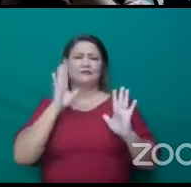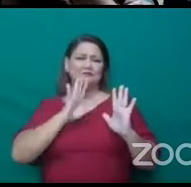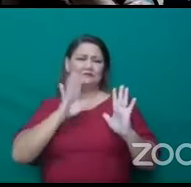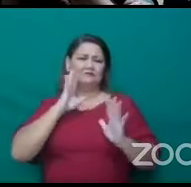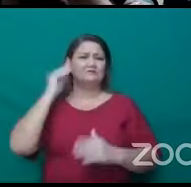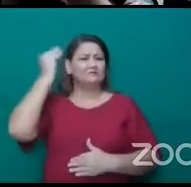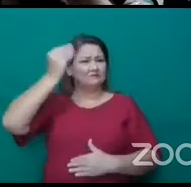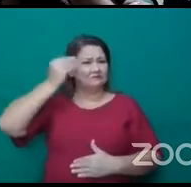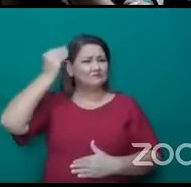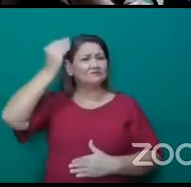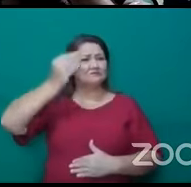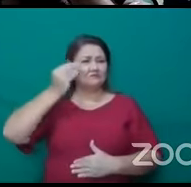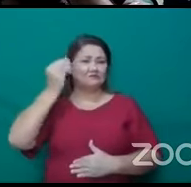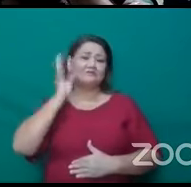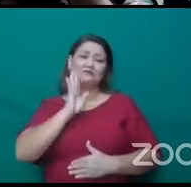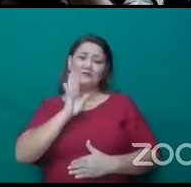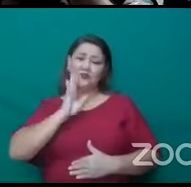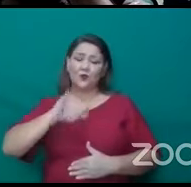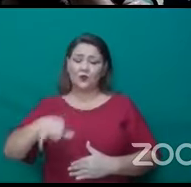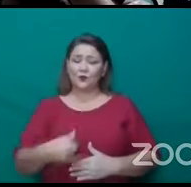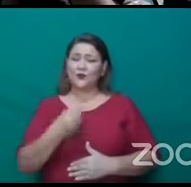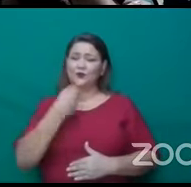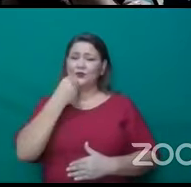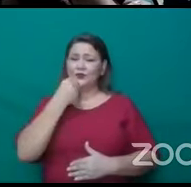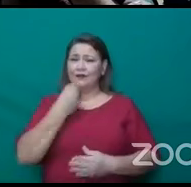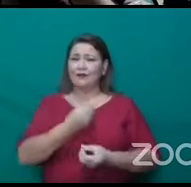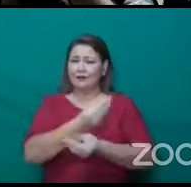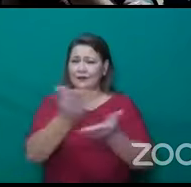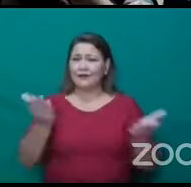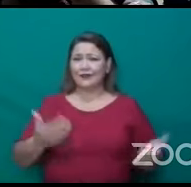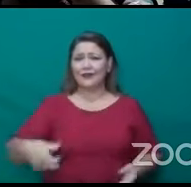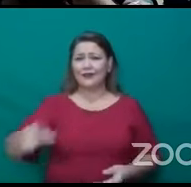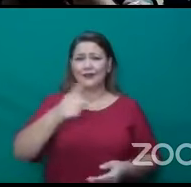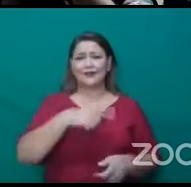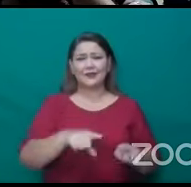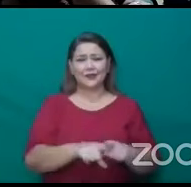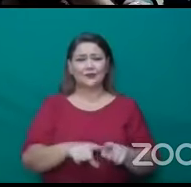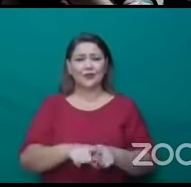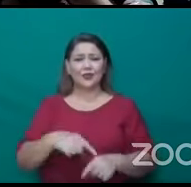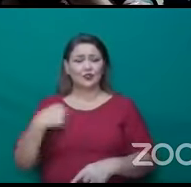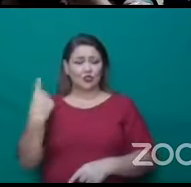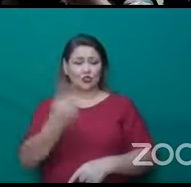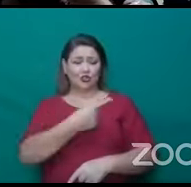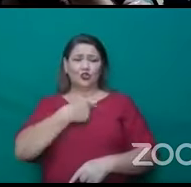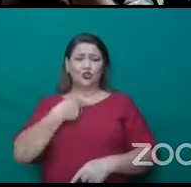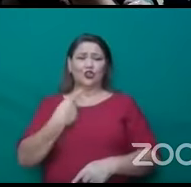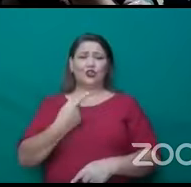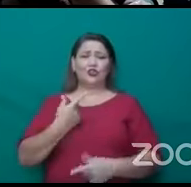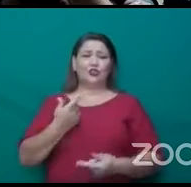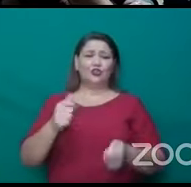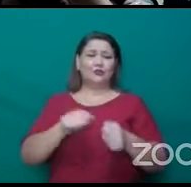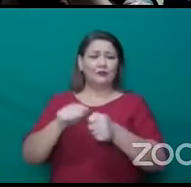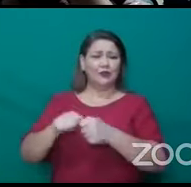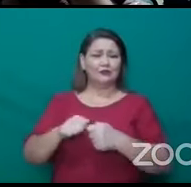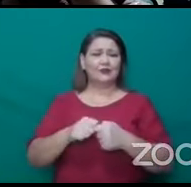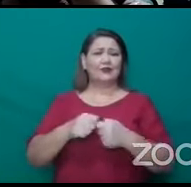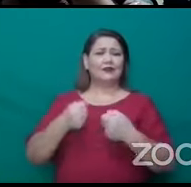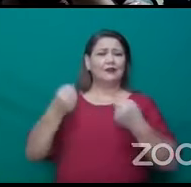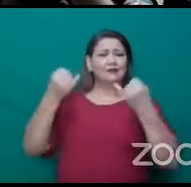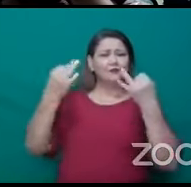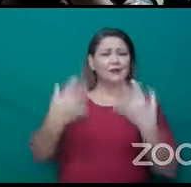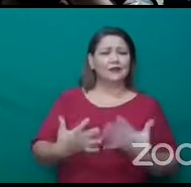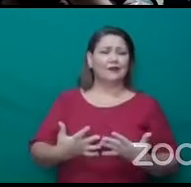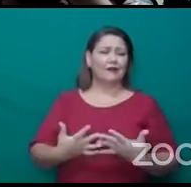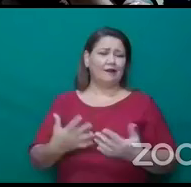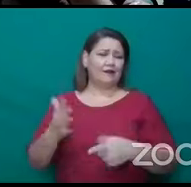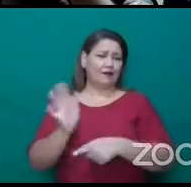experiência, e é muito legal a oportunidade que vocês estão dando também, tanto para a gente falar aqui, enfim, a visibilidade, tudo.